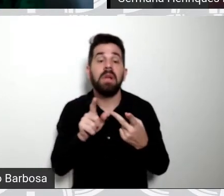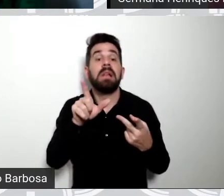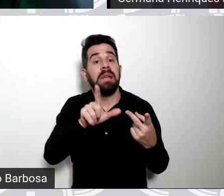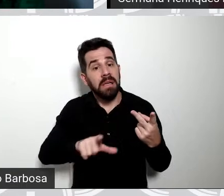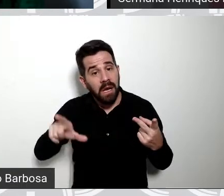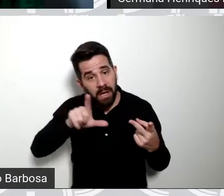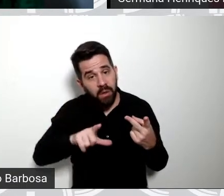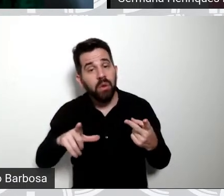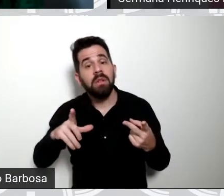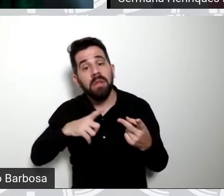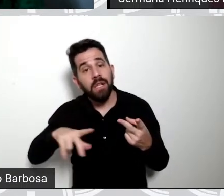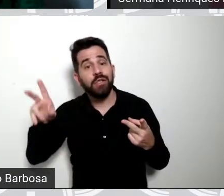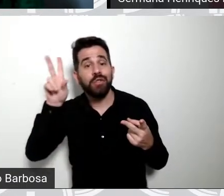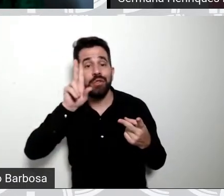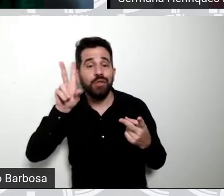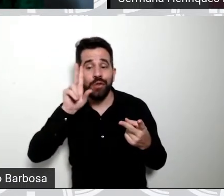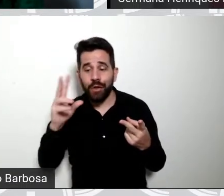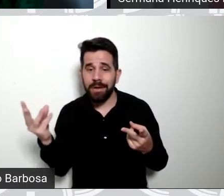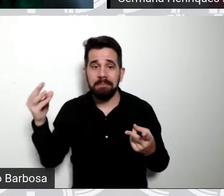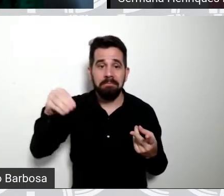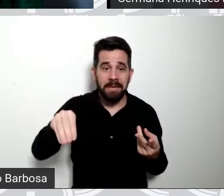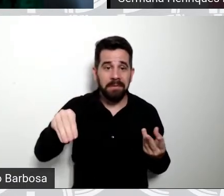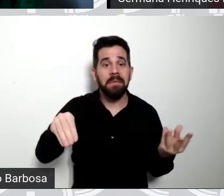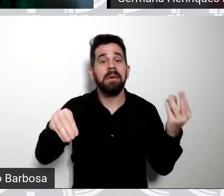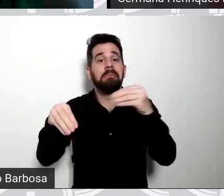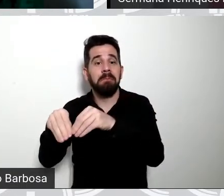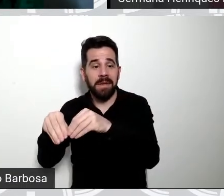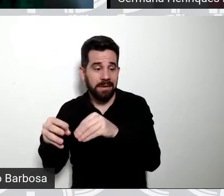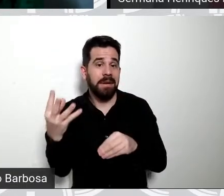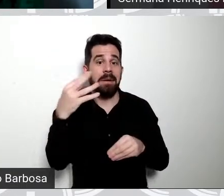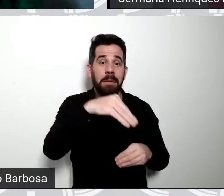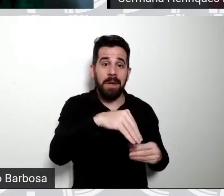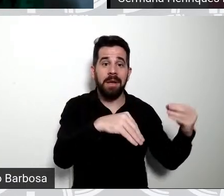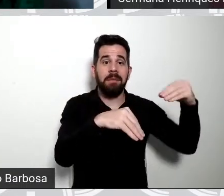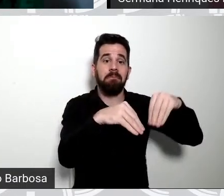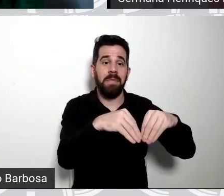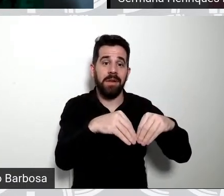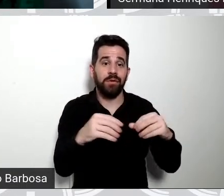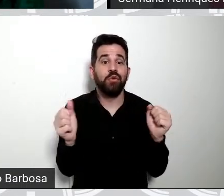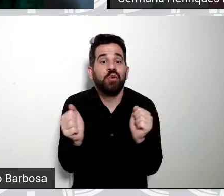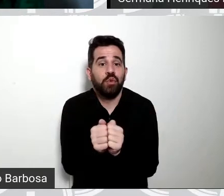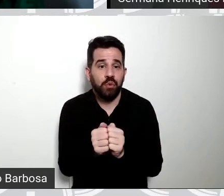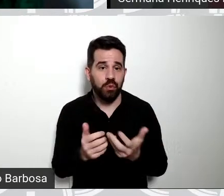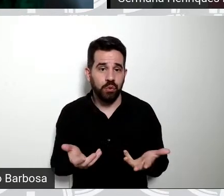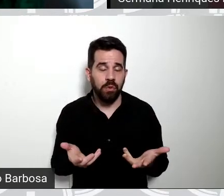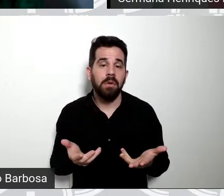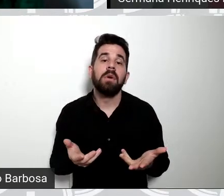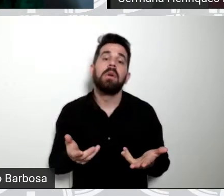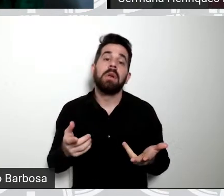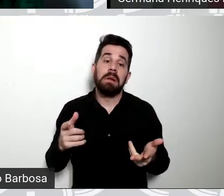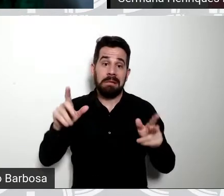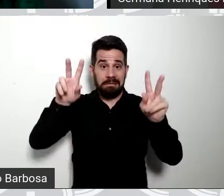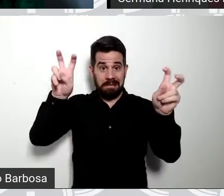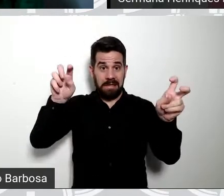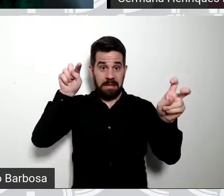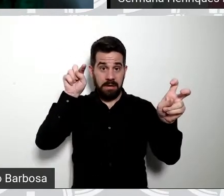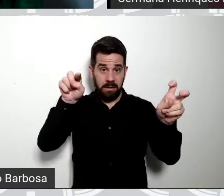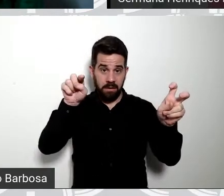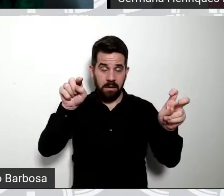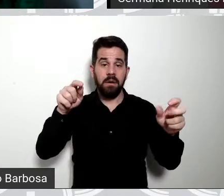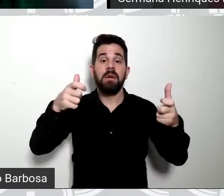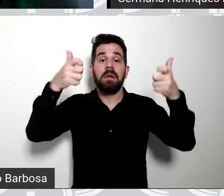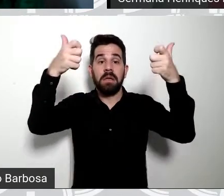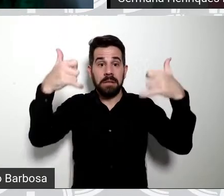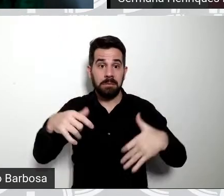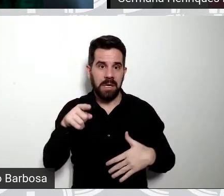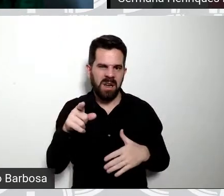Retomando, portanto, a afirmação transcrita acima, o escritor da história,